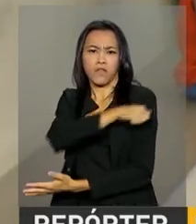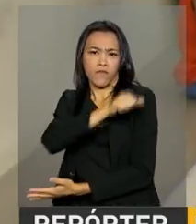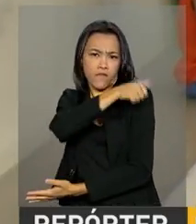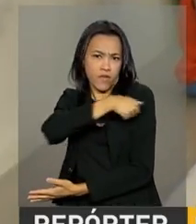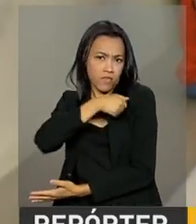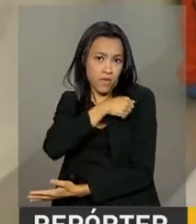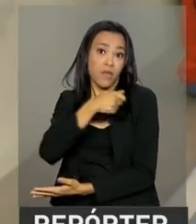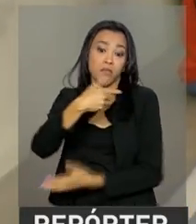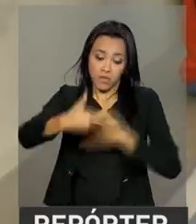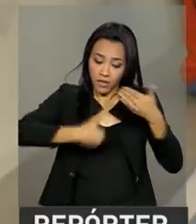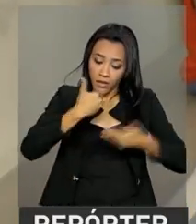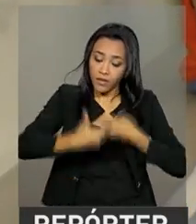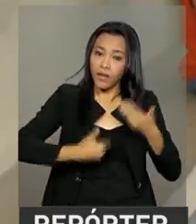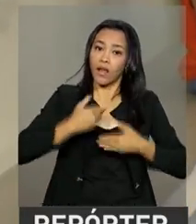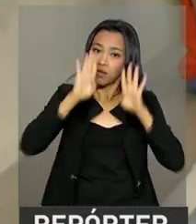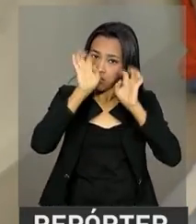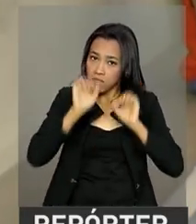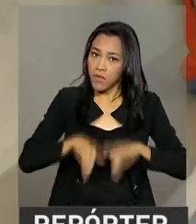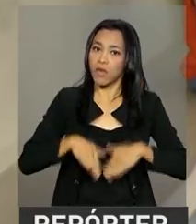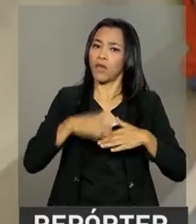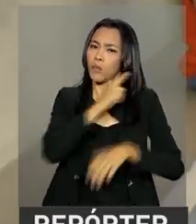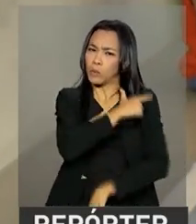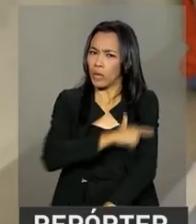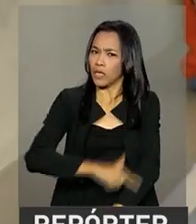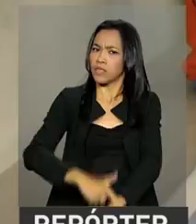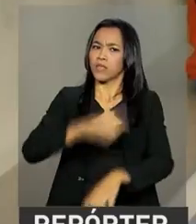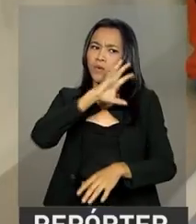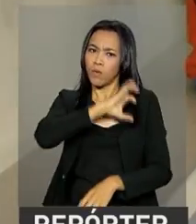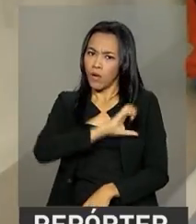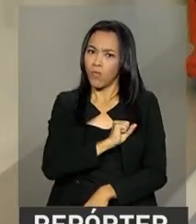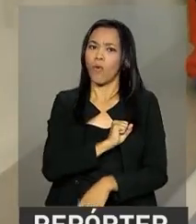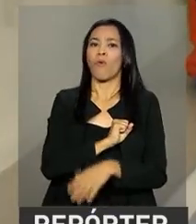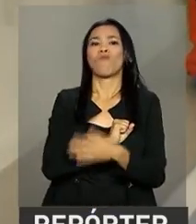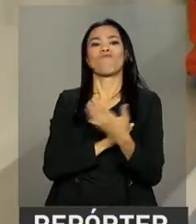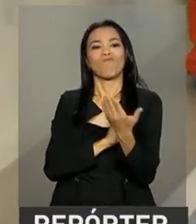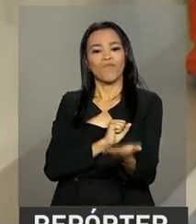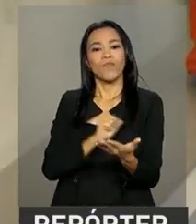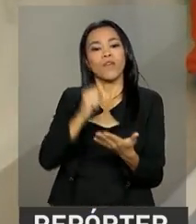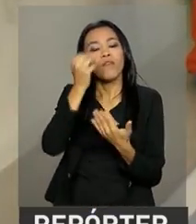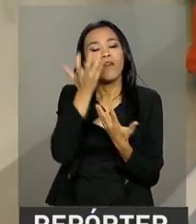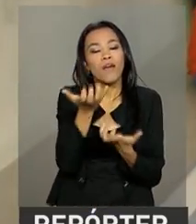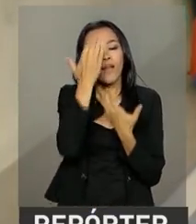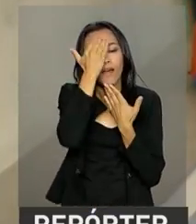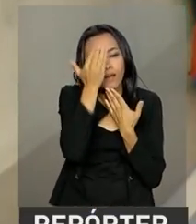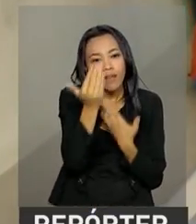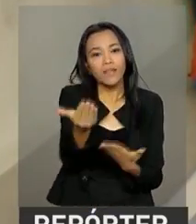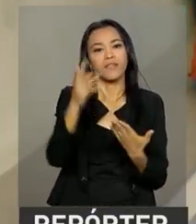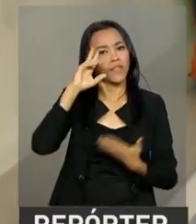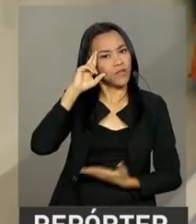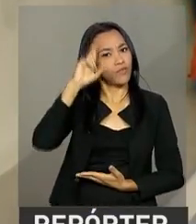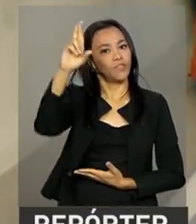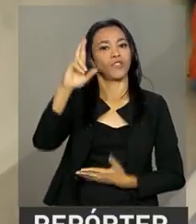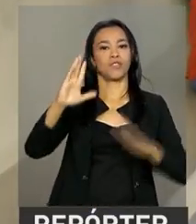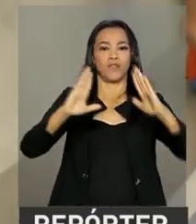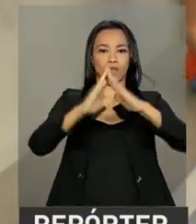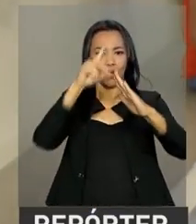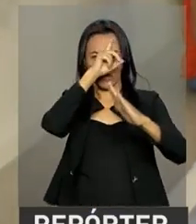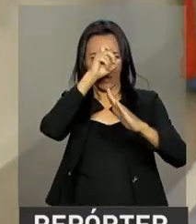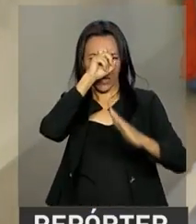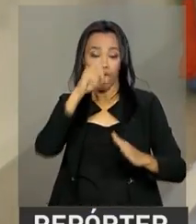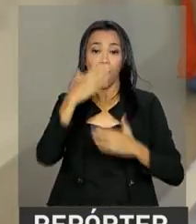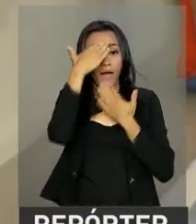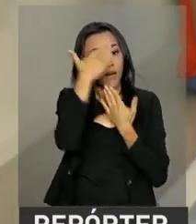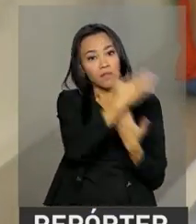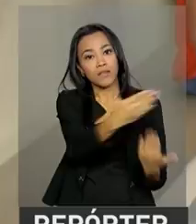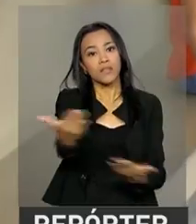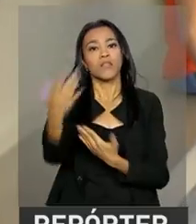gente como a gente merece com educação com amor eu queria agradecer a direção desse Hospital as pessoas